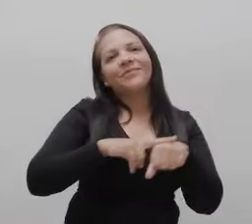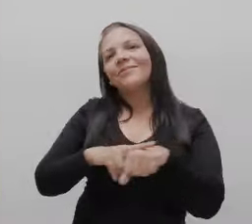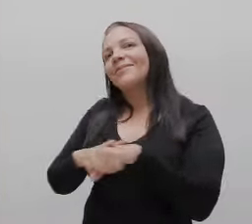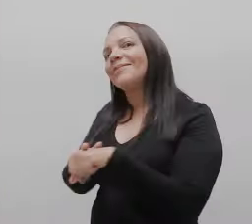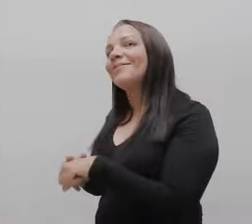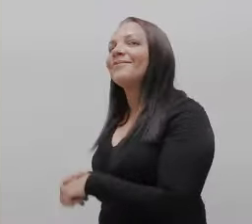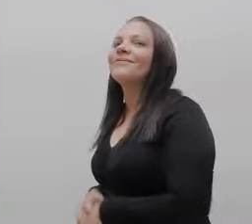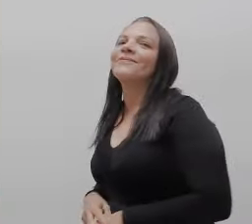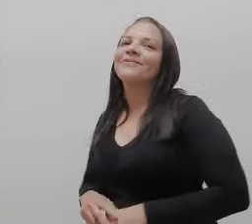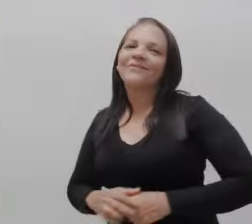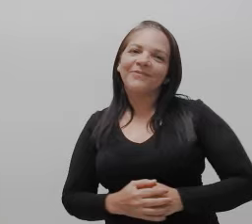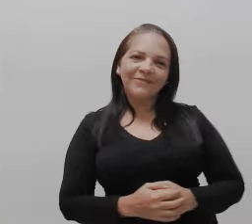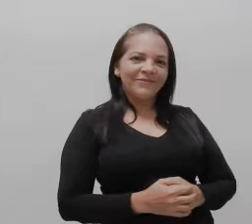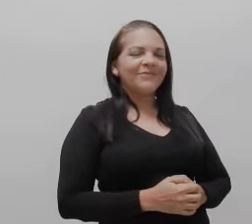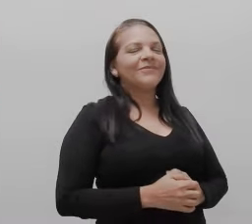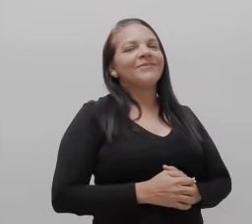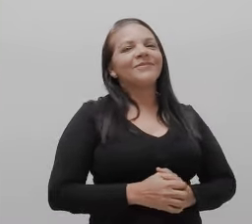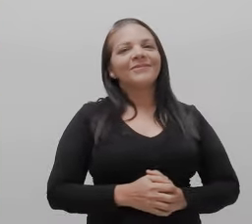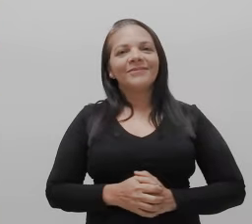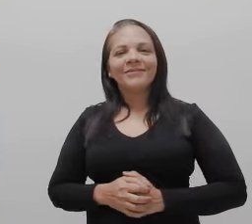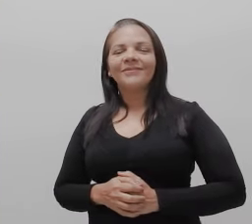vidro.